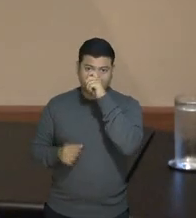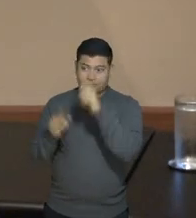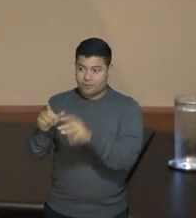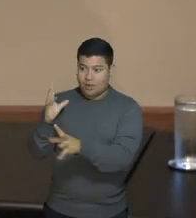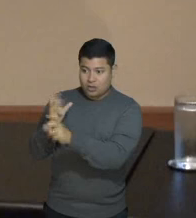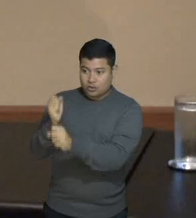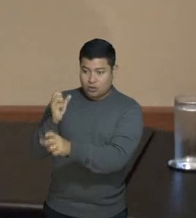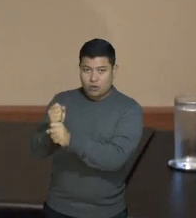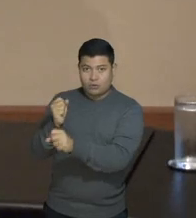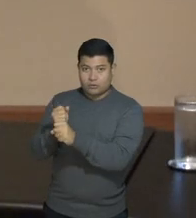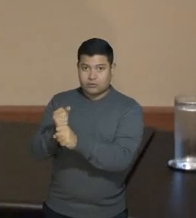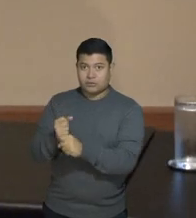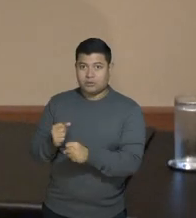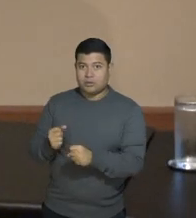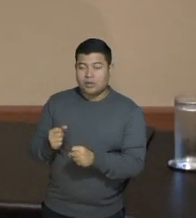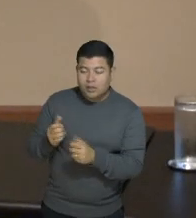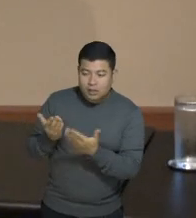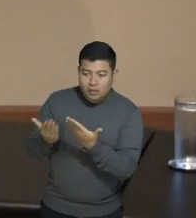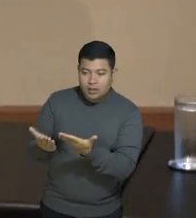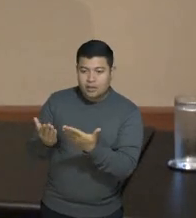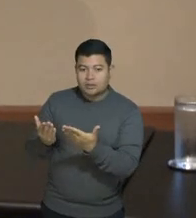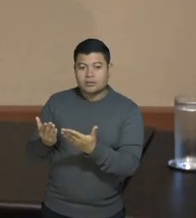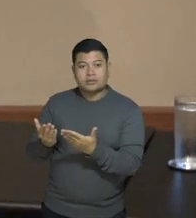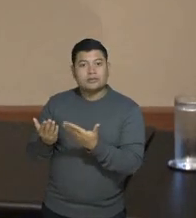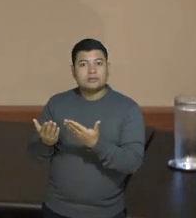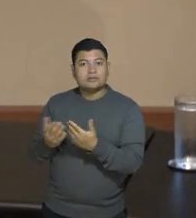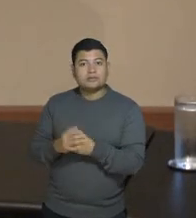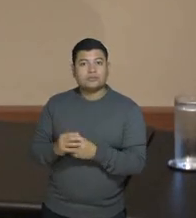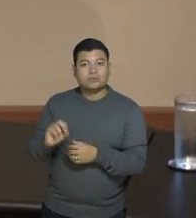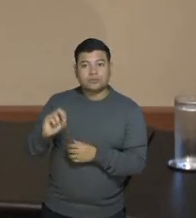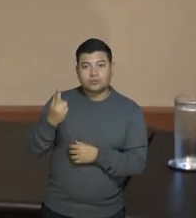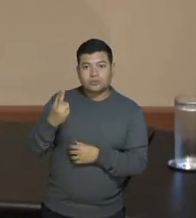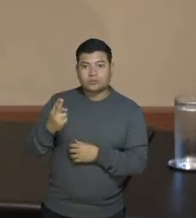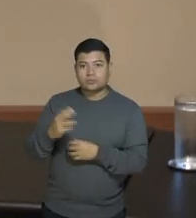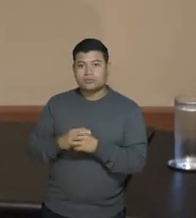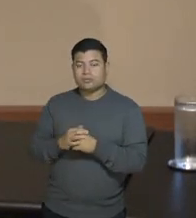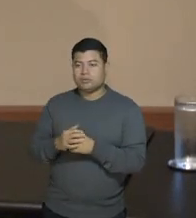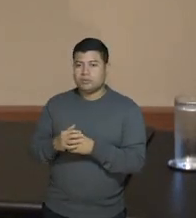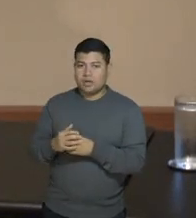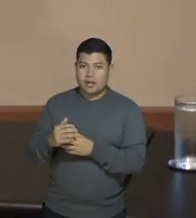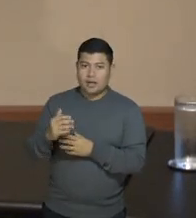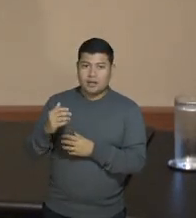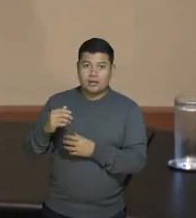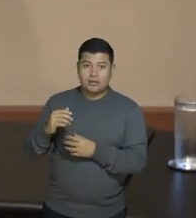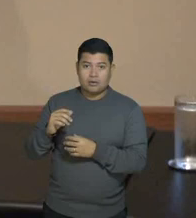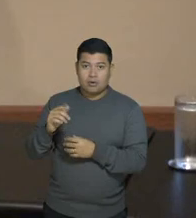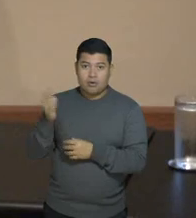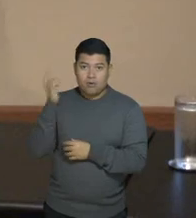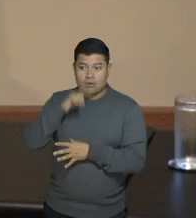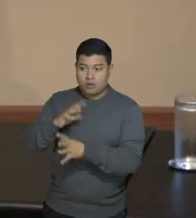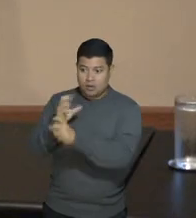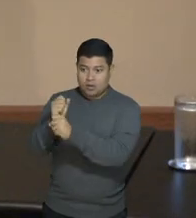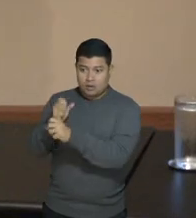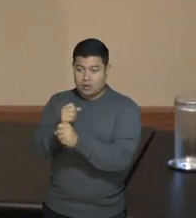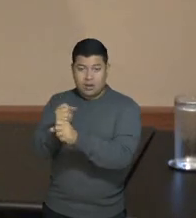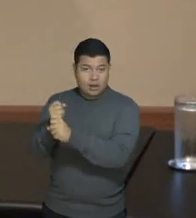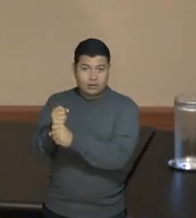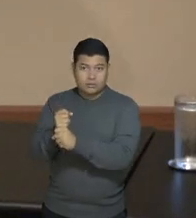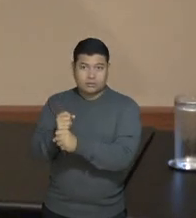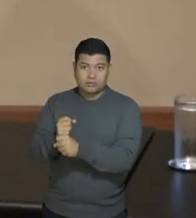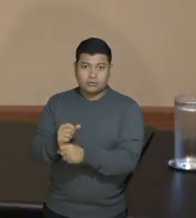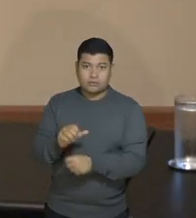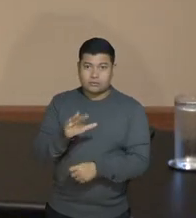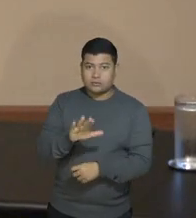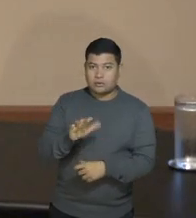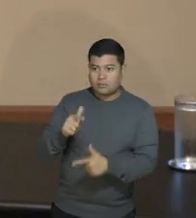lá, montar as contas, ou ele é bom na matemática, raciocínio matemático, de fazer o cálculo que está prontinho ali já. Ah, não, assim, quando